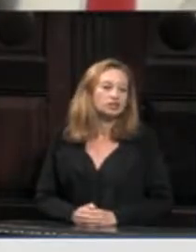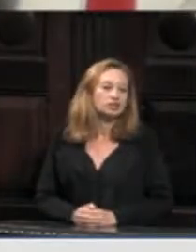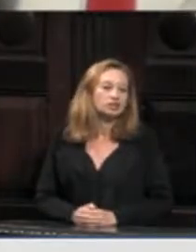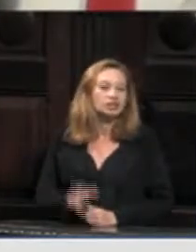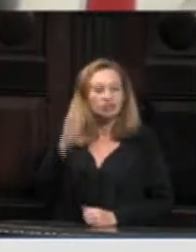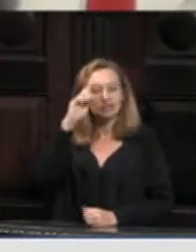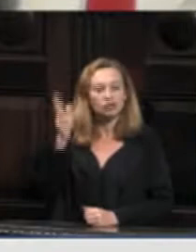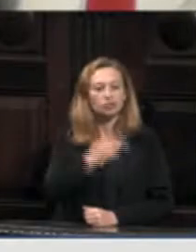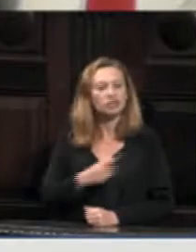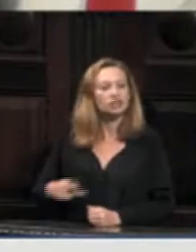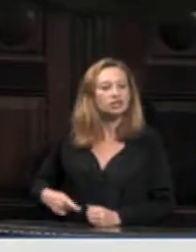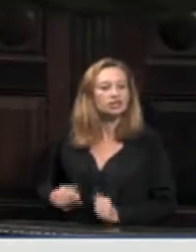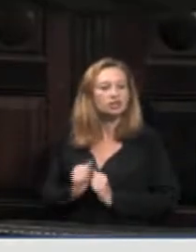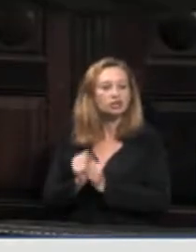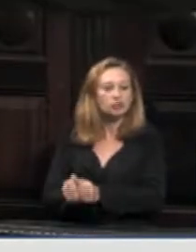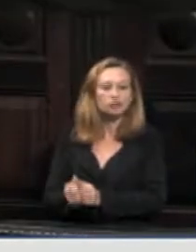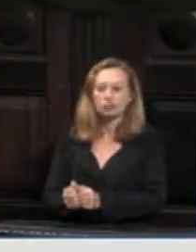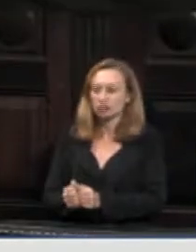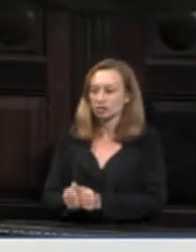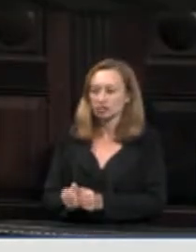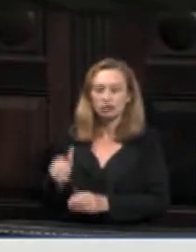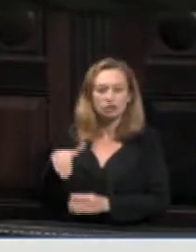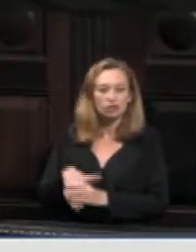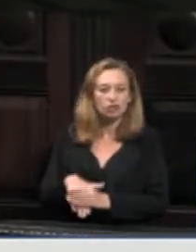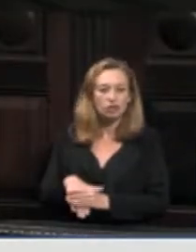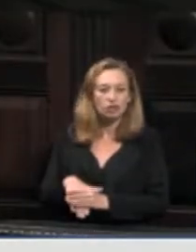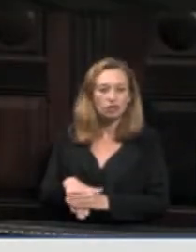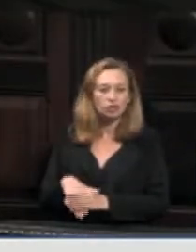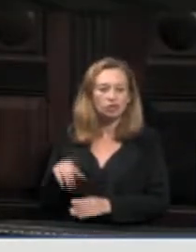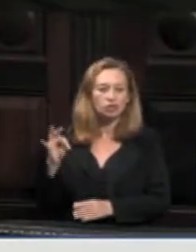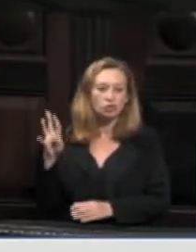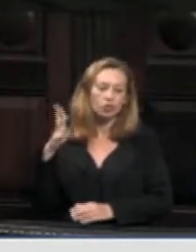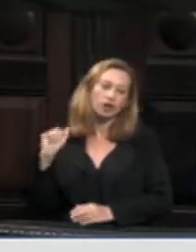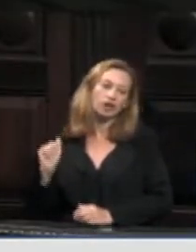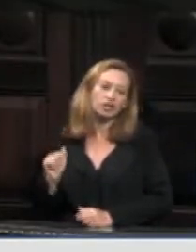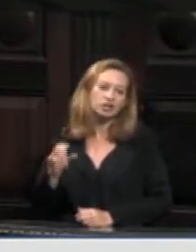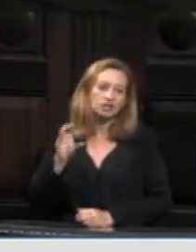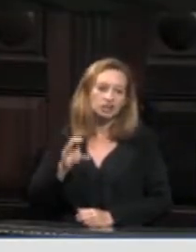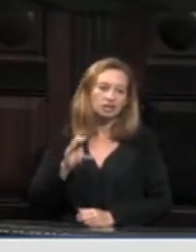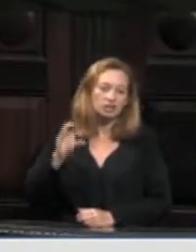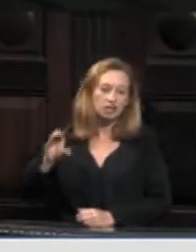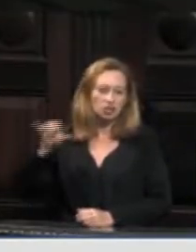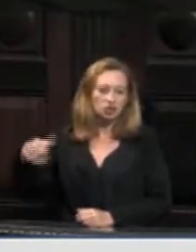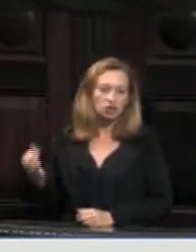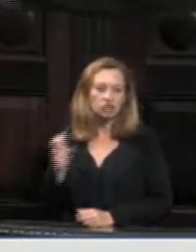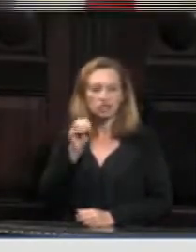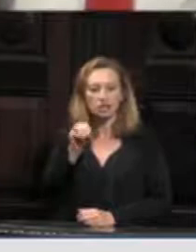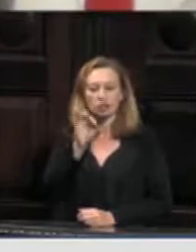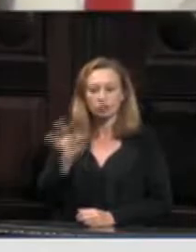Senhor presidente, eu acompanho o voto do relator Gustavo Tutuca na CCJ com 0% de